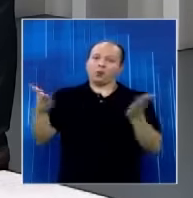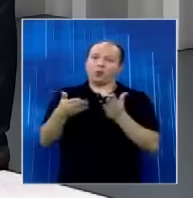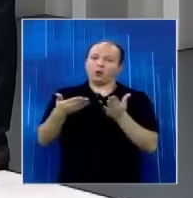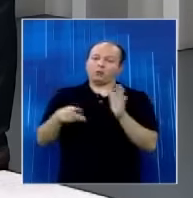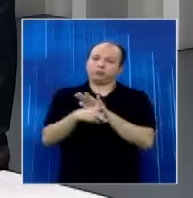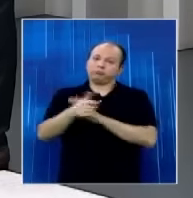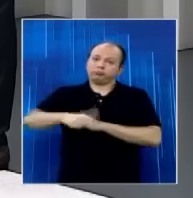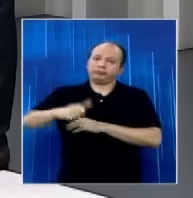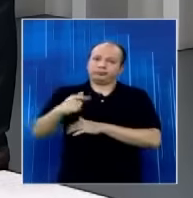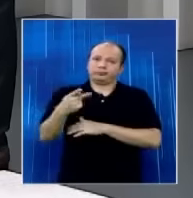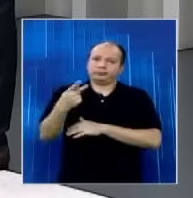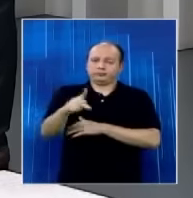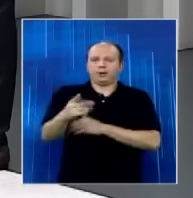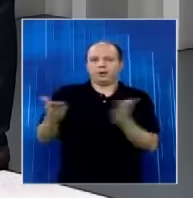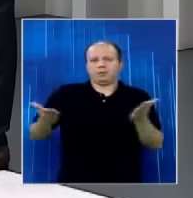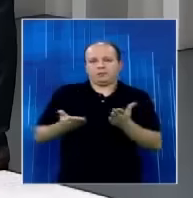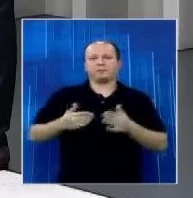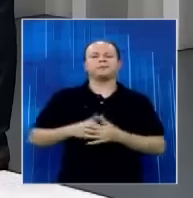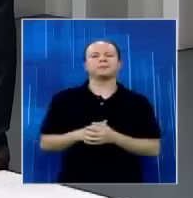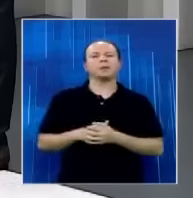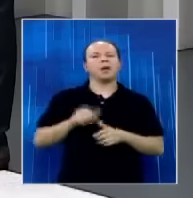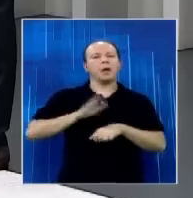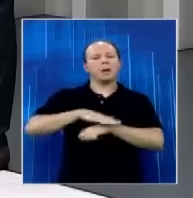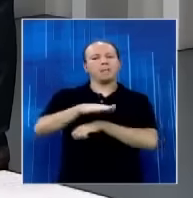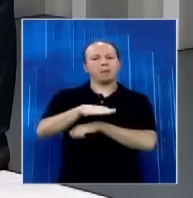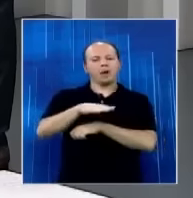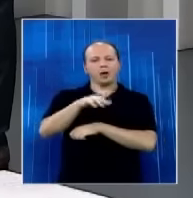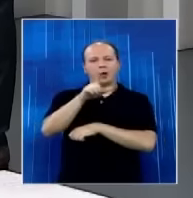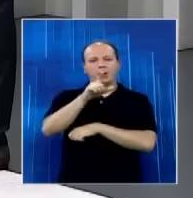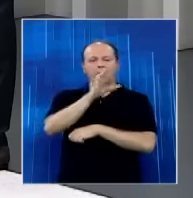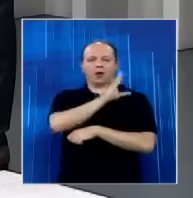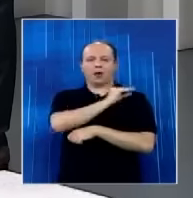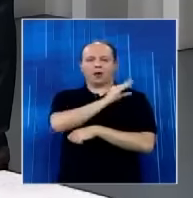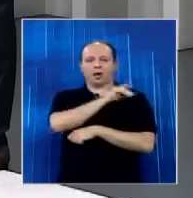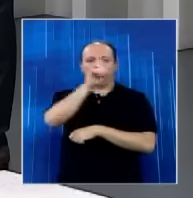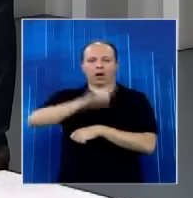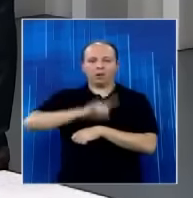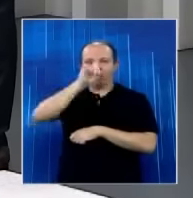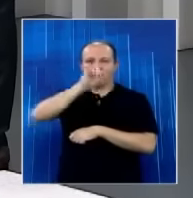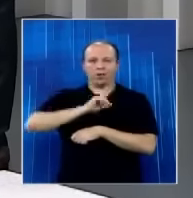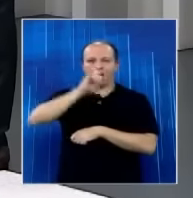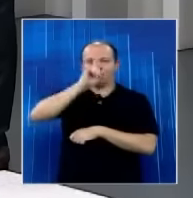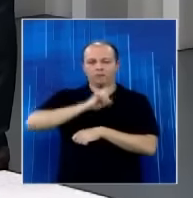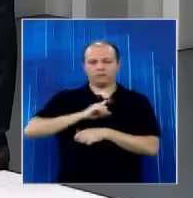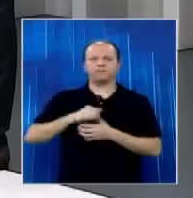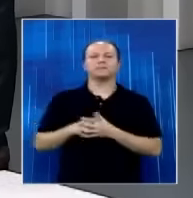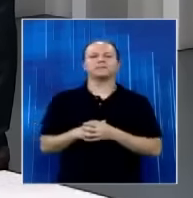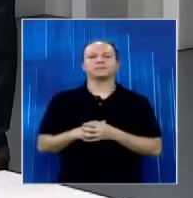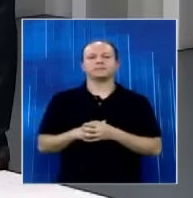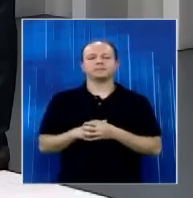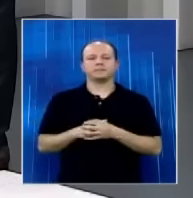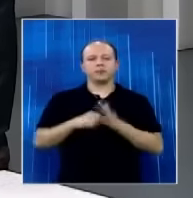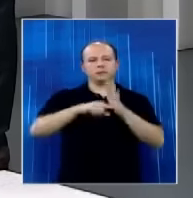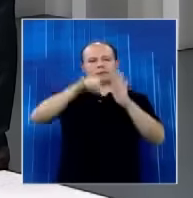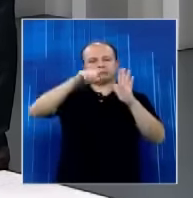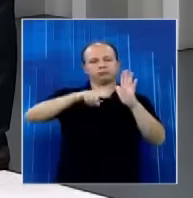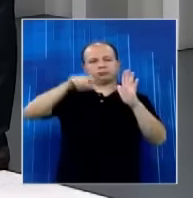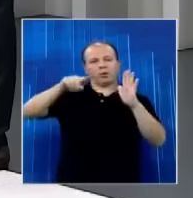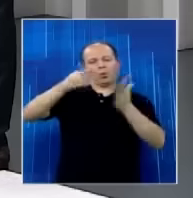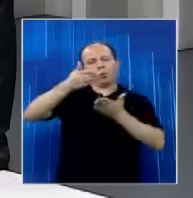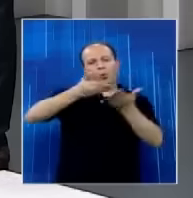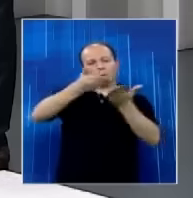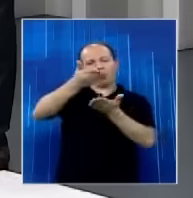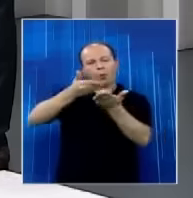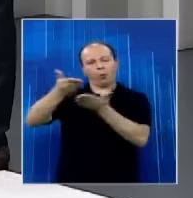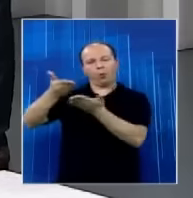sendo julgada. Os momentos de destaque da Luiza Erundina, que são a curva amarela, em geral foram em embates ou